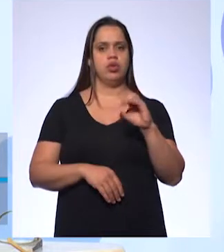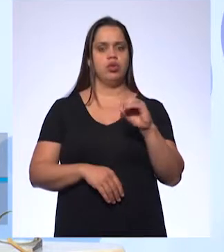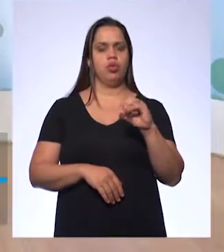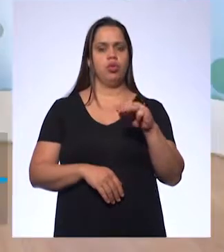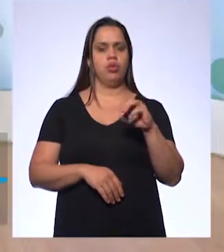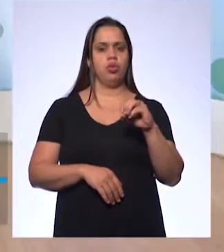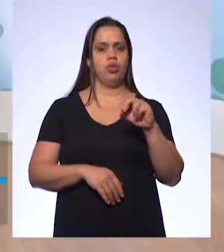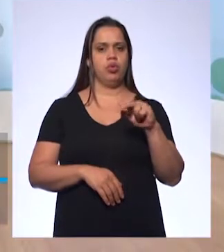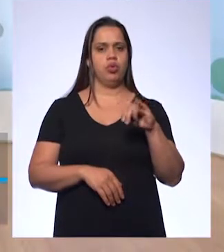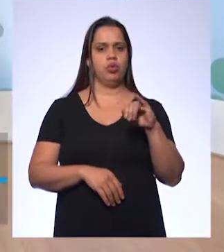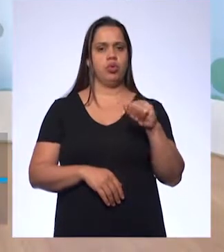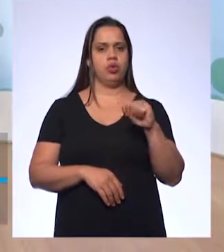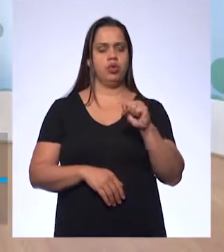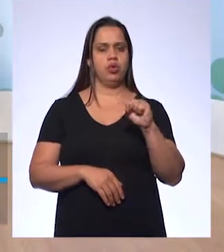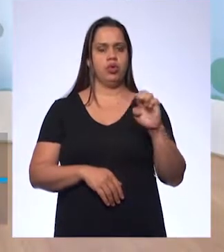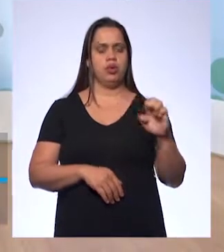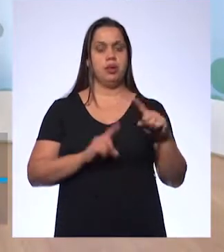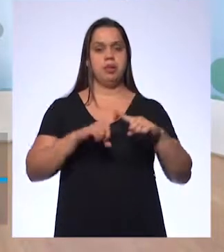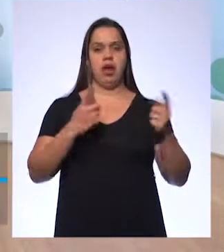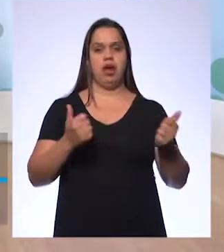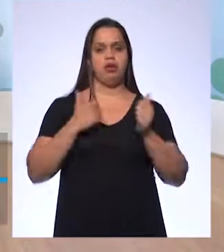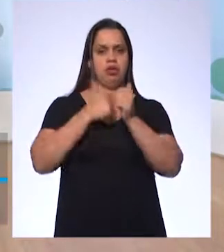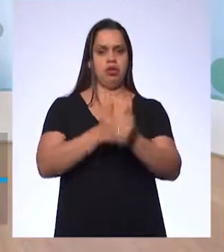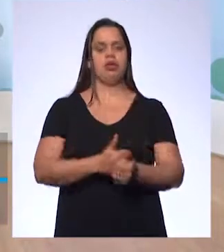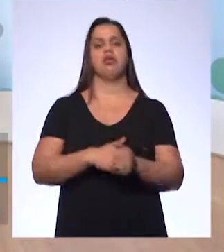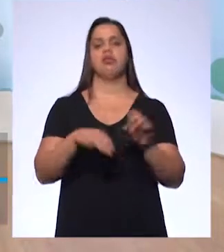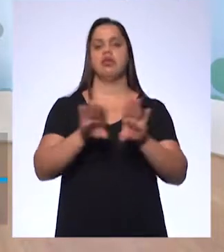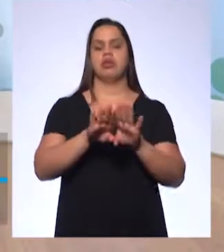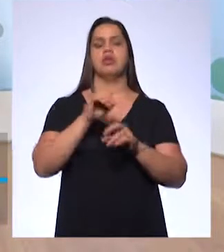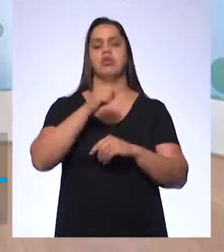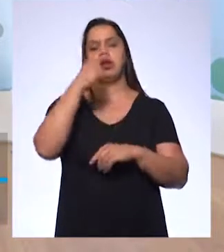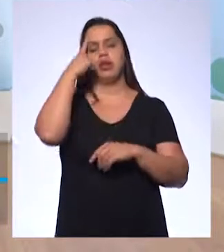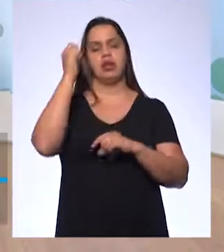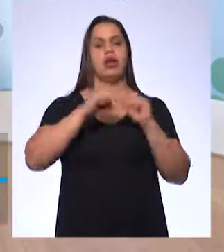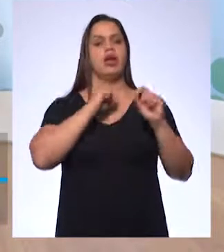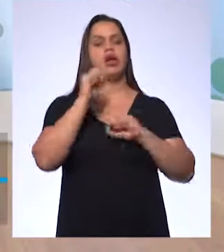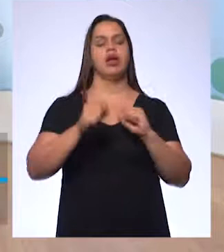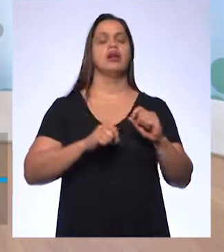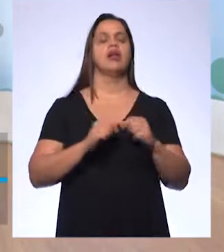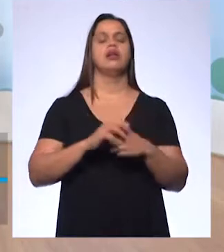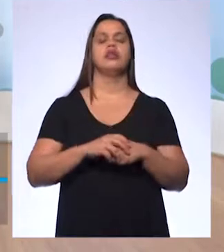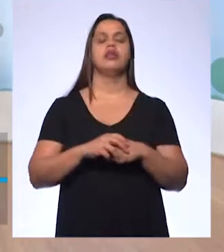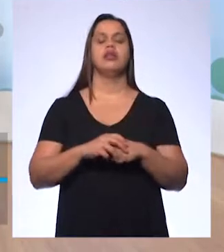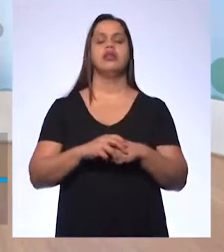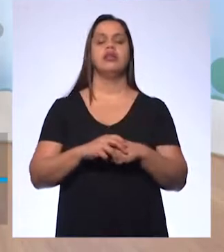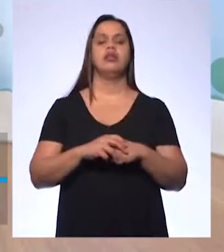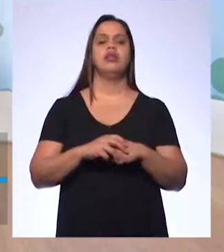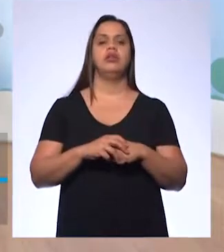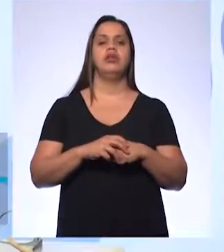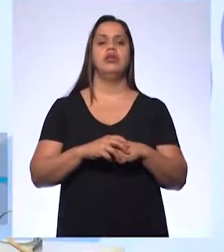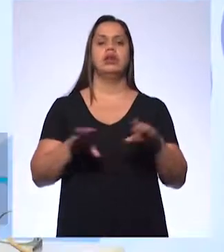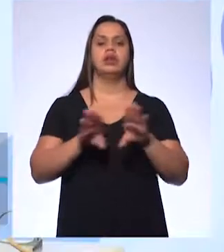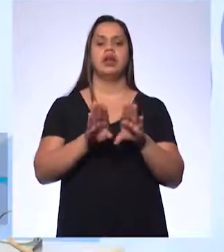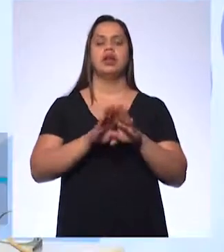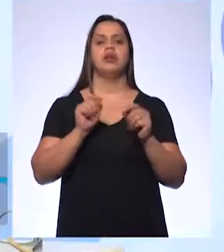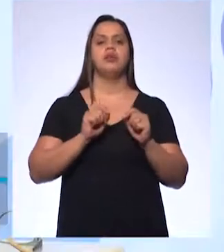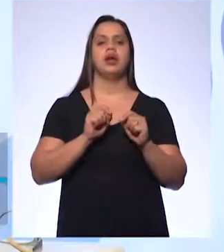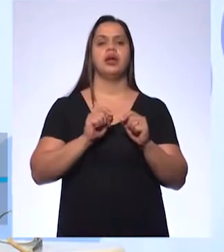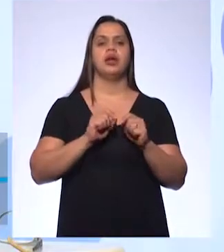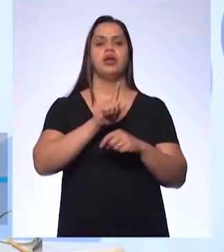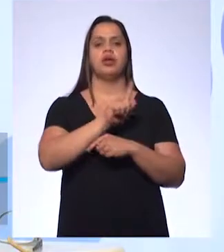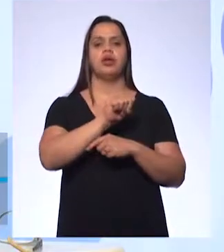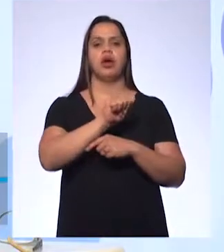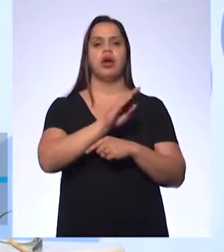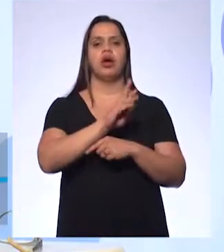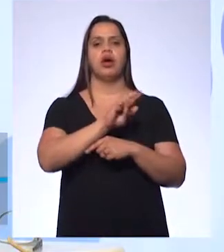Perfeito. Mas muitos acompanharam mesmo essa questão. Aí o Gabriel colocou gonorreia, professor,